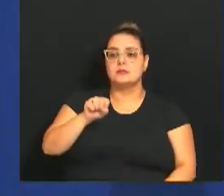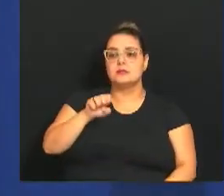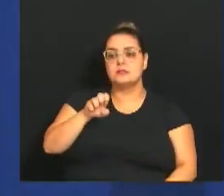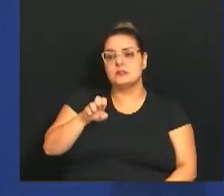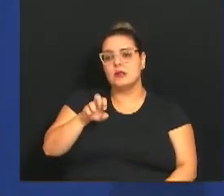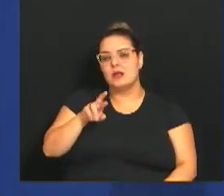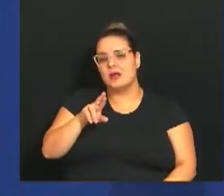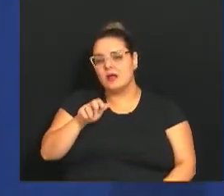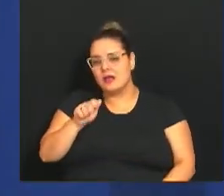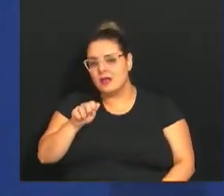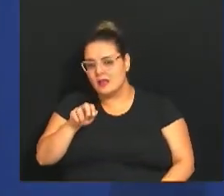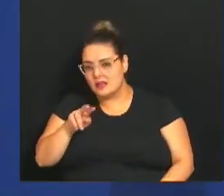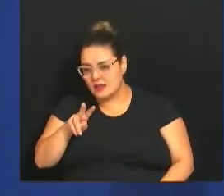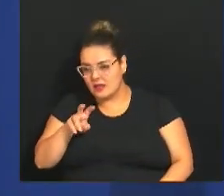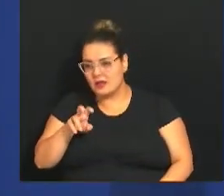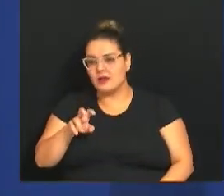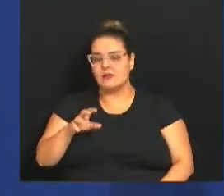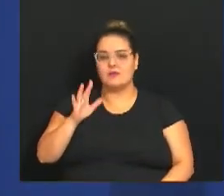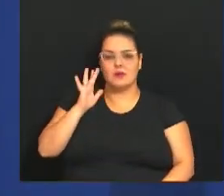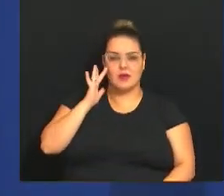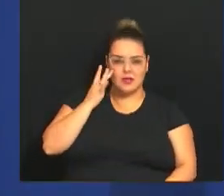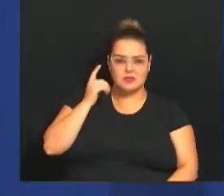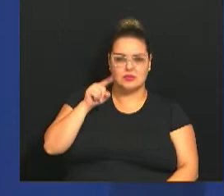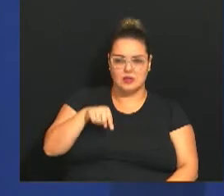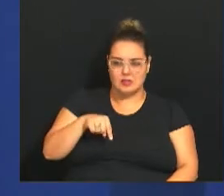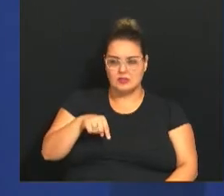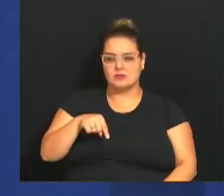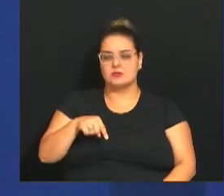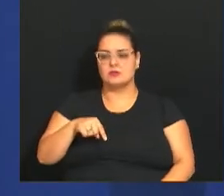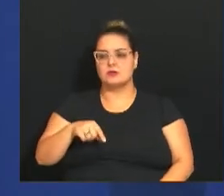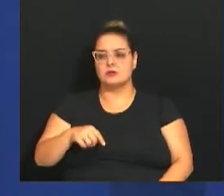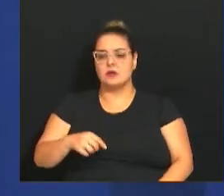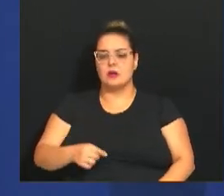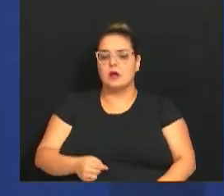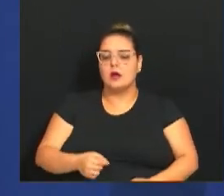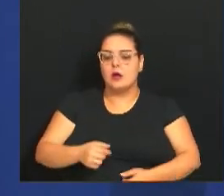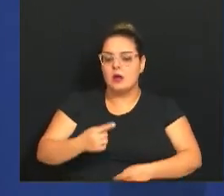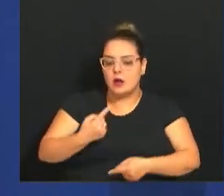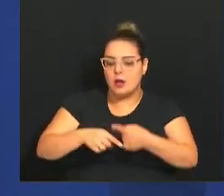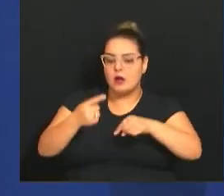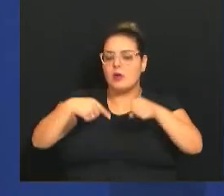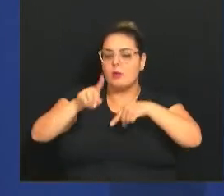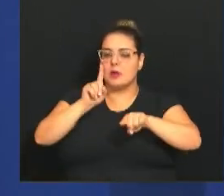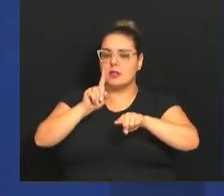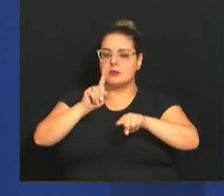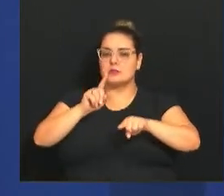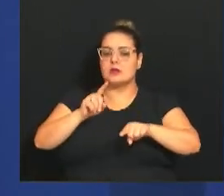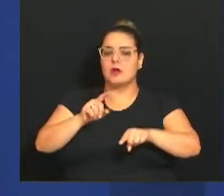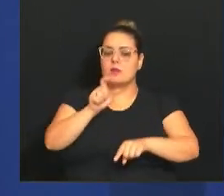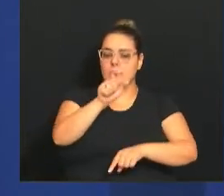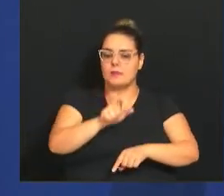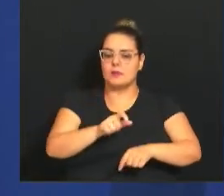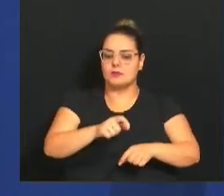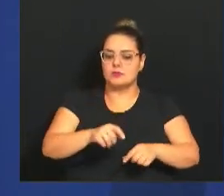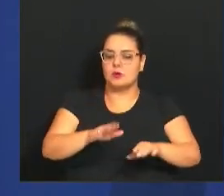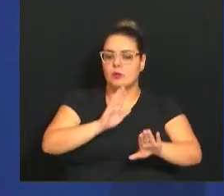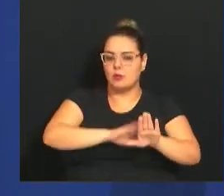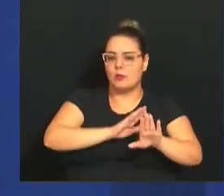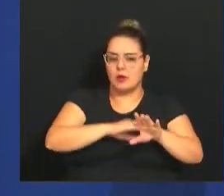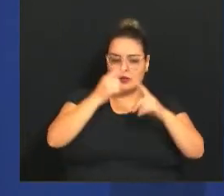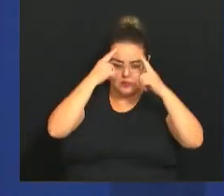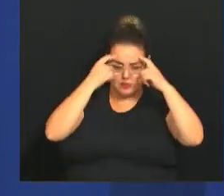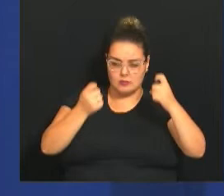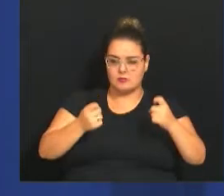de recuperação do agressor. Eu conheço um pouco o programa de São Paulo, né, que foi a primeira iniciativa ali